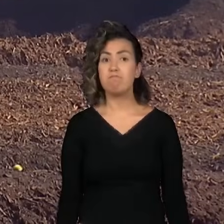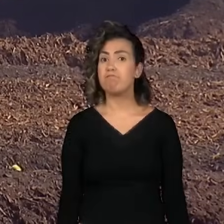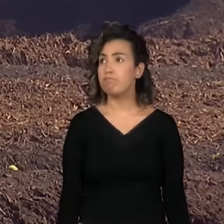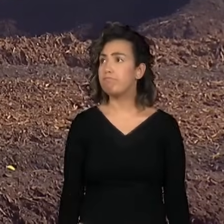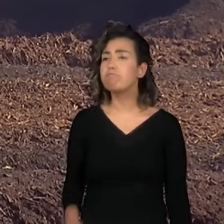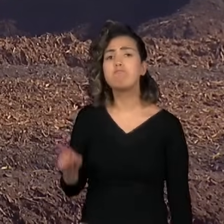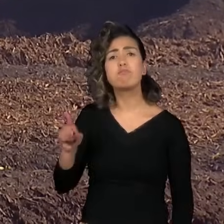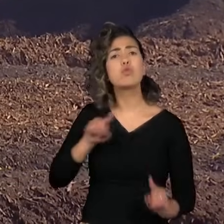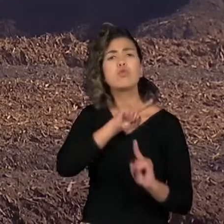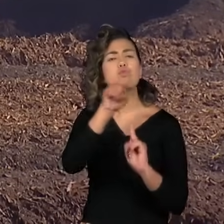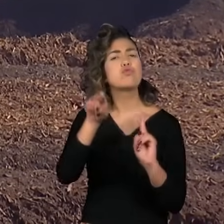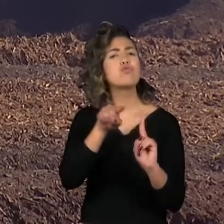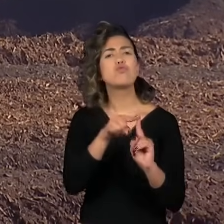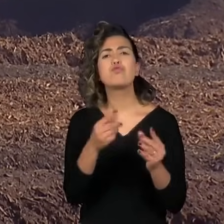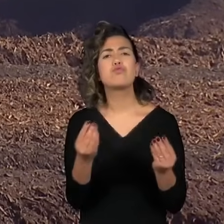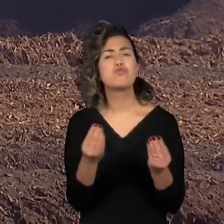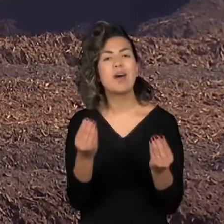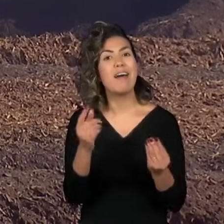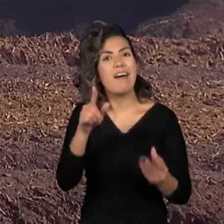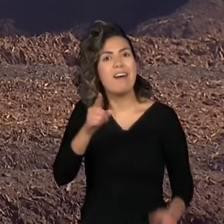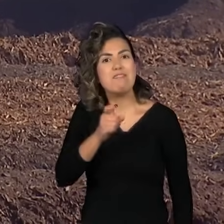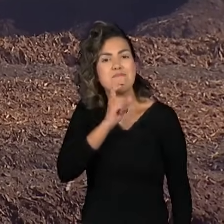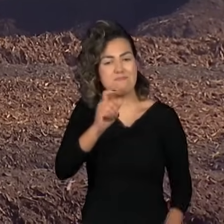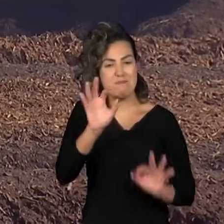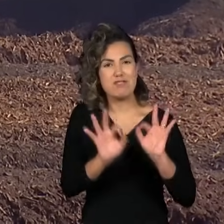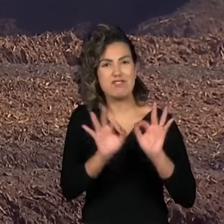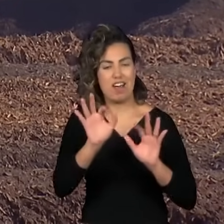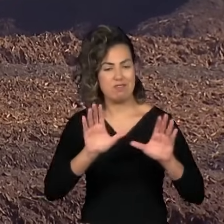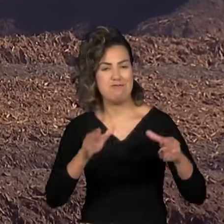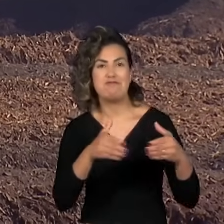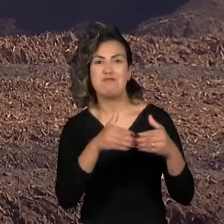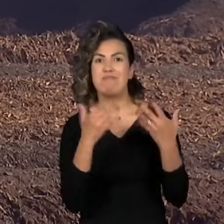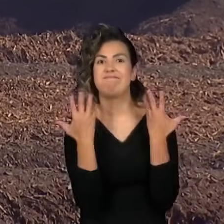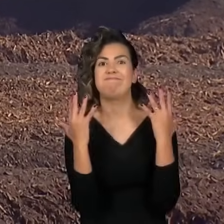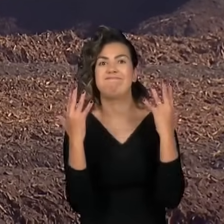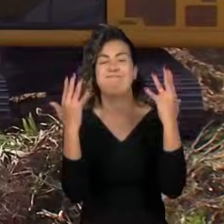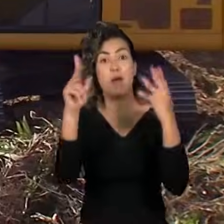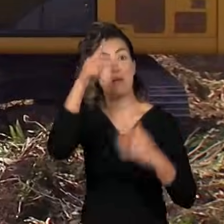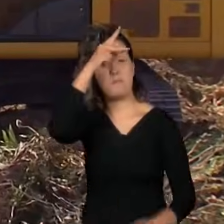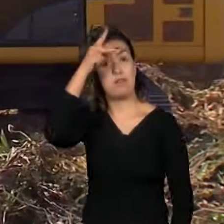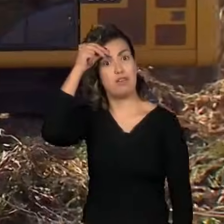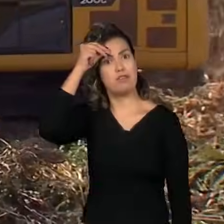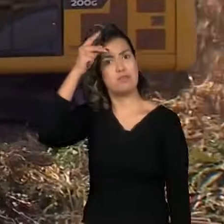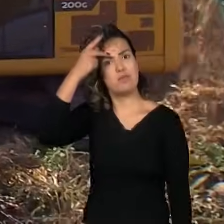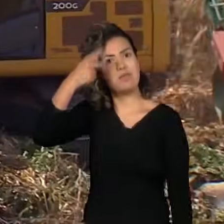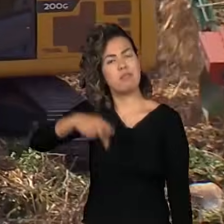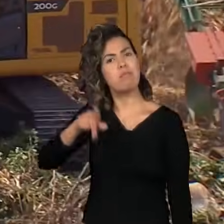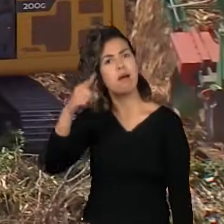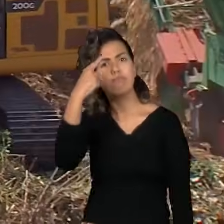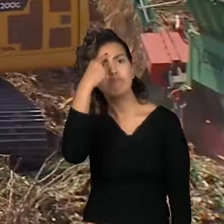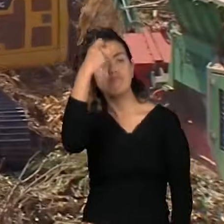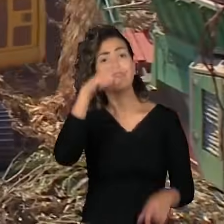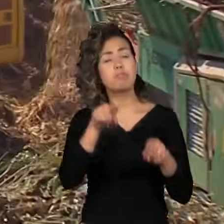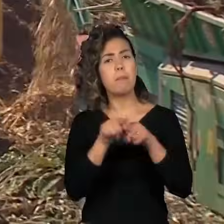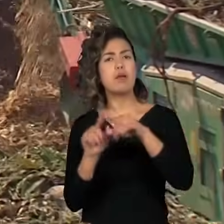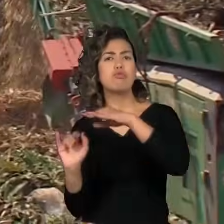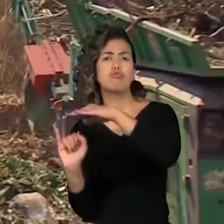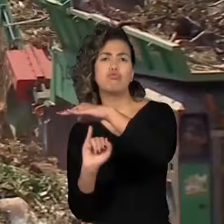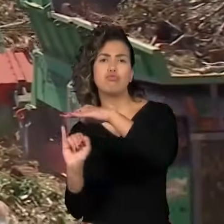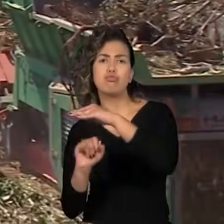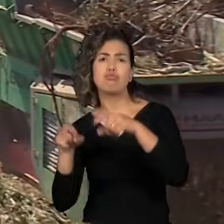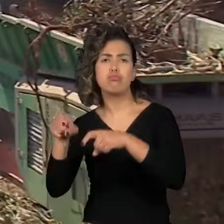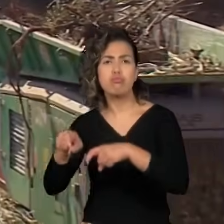Esse é o objetivo da Usina Verde, uma iniciativa da Prefeitura da cidade, em parceria com o Instituto Agronômico